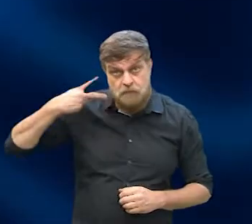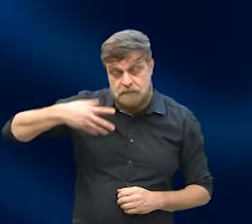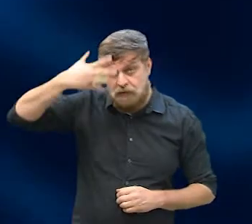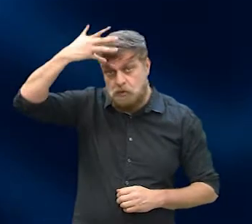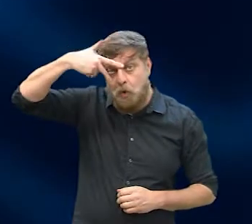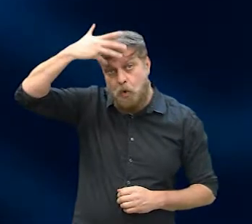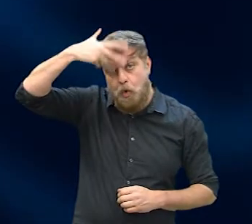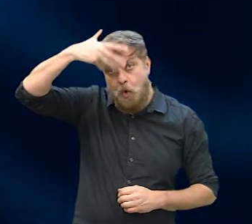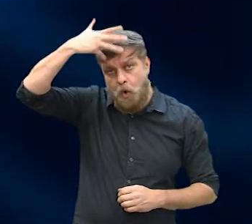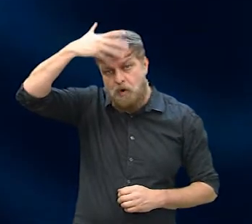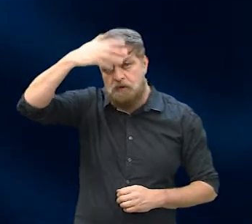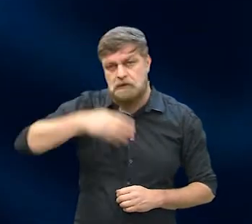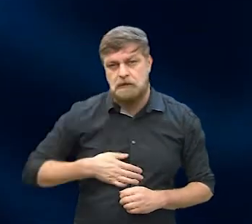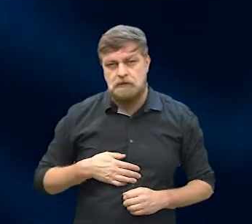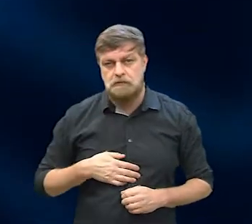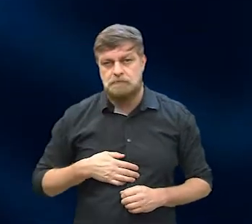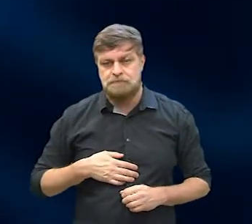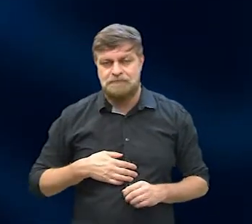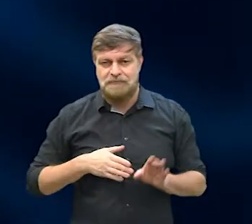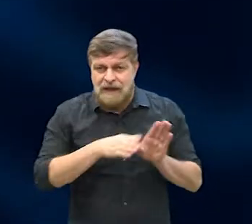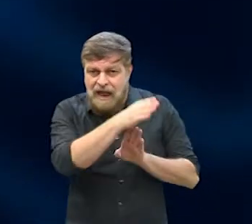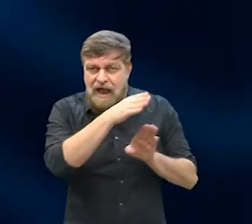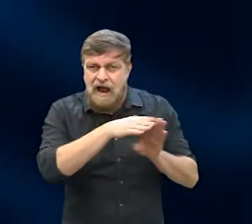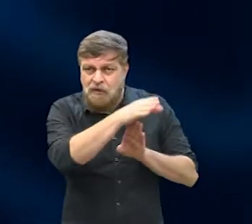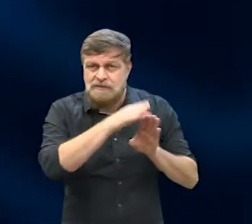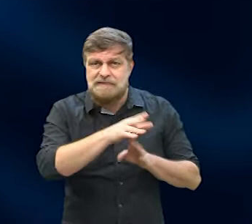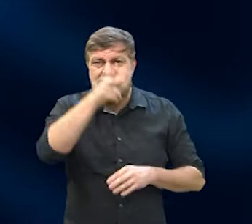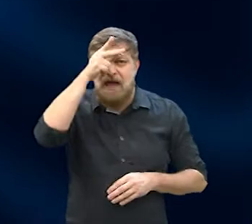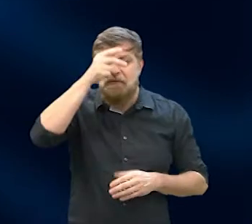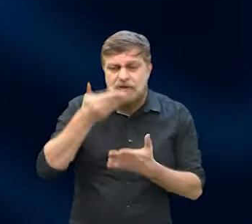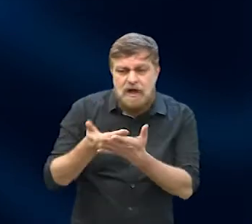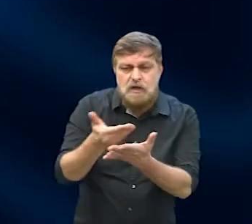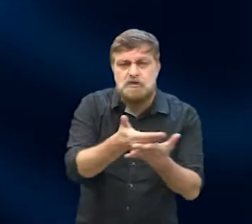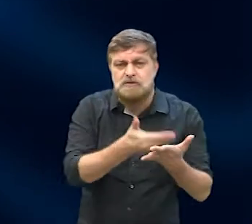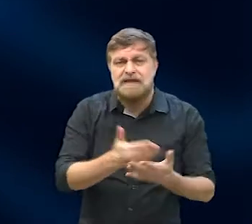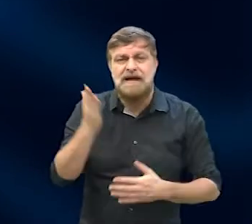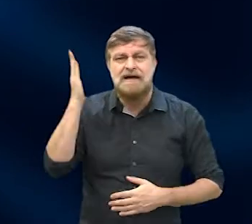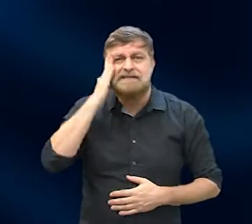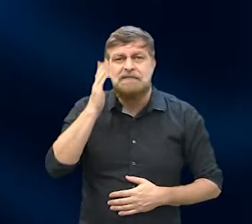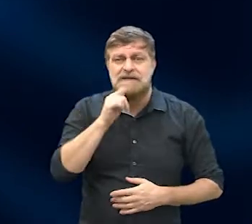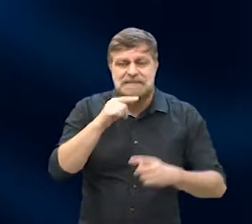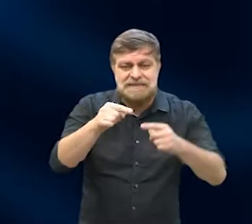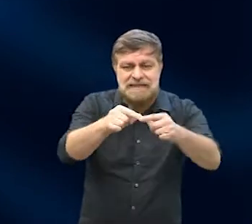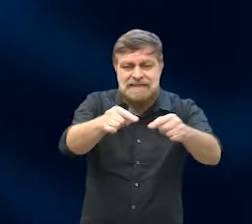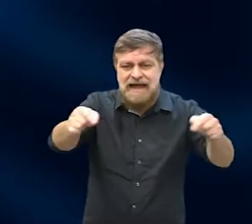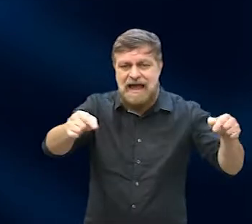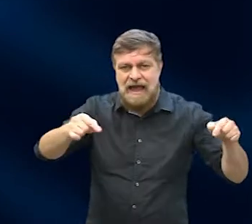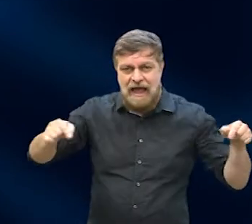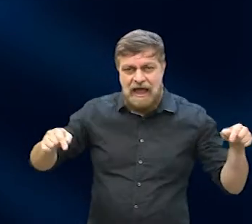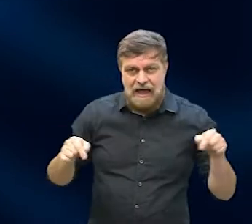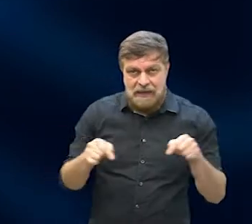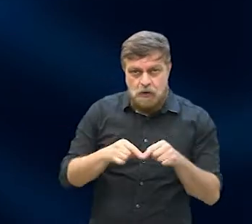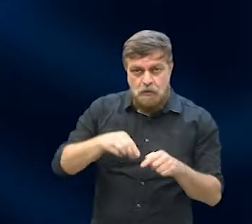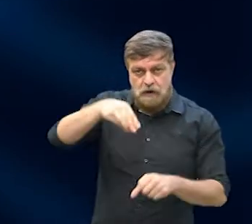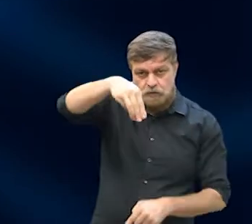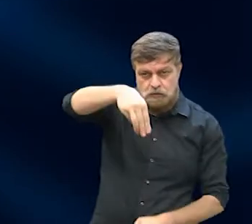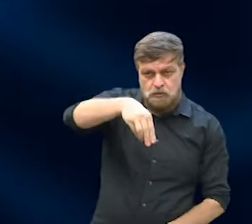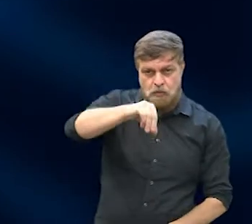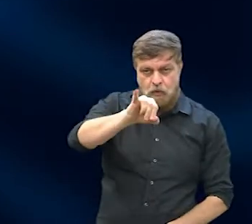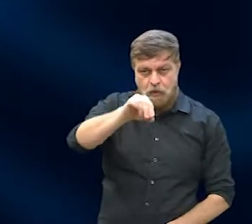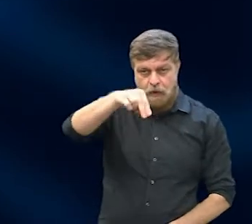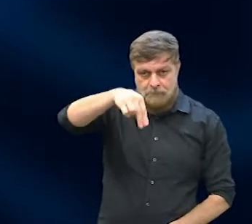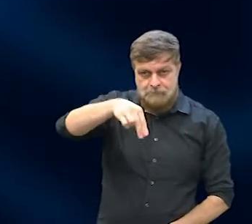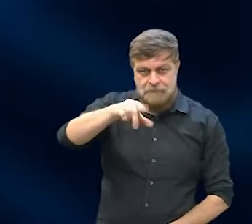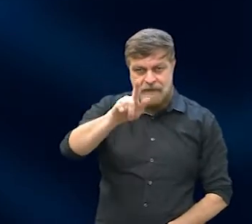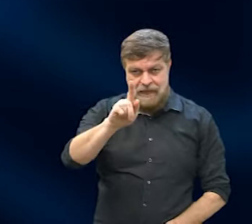e o vereador Rodrigo da forma de que indica a realização de estudo de viabilidade para implementação de atividades na lagoa do Mingone